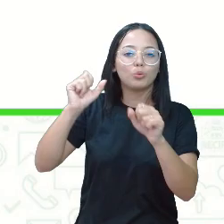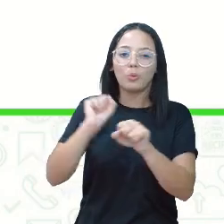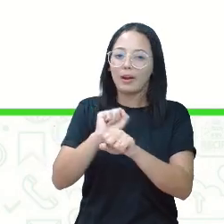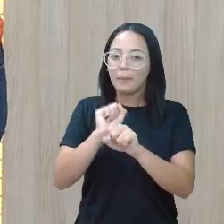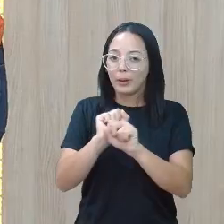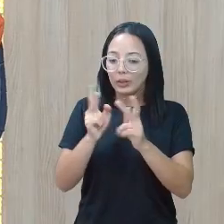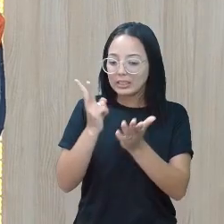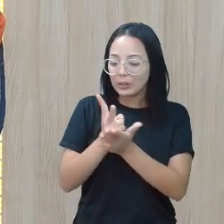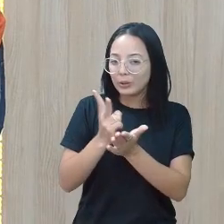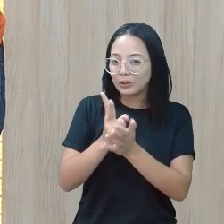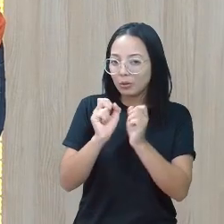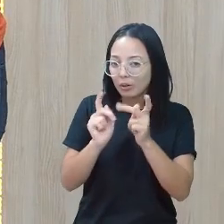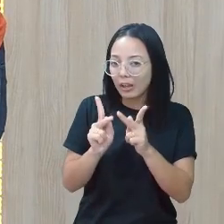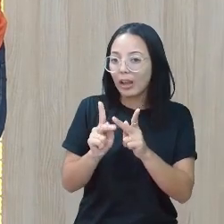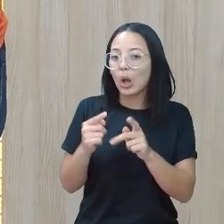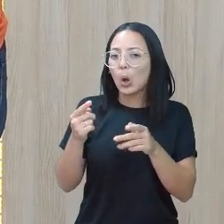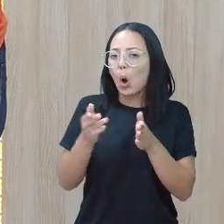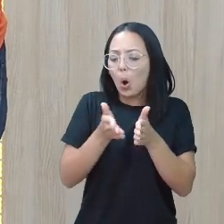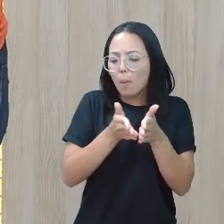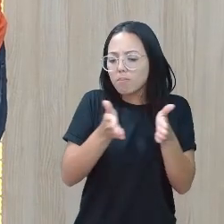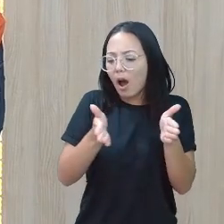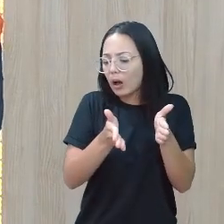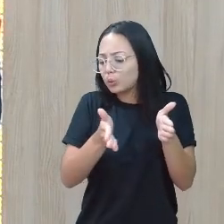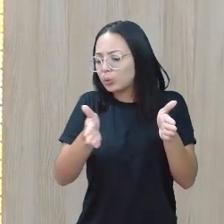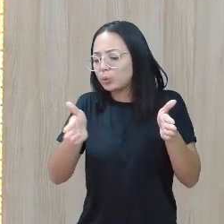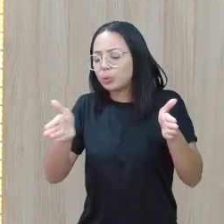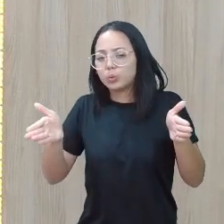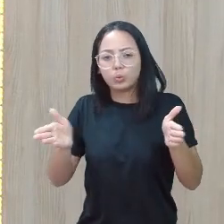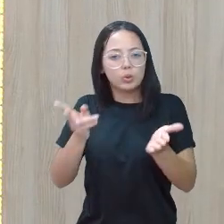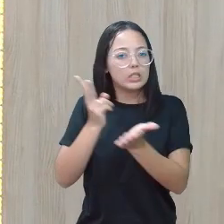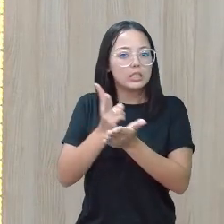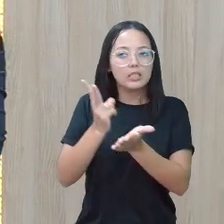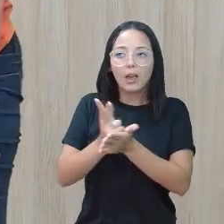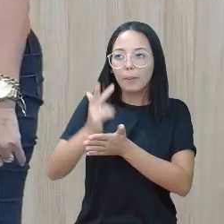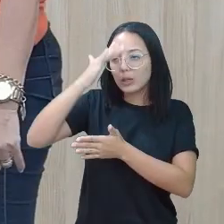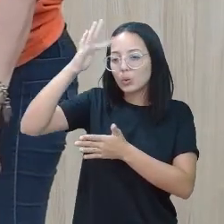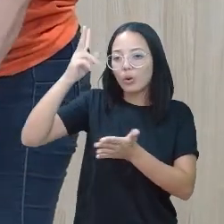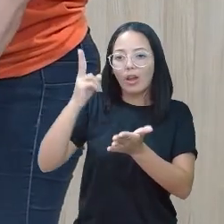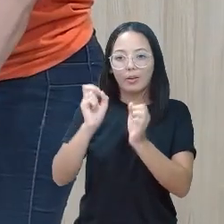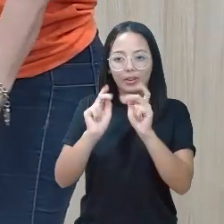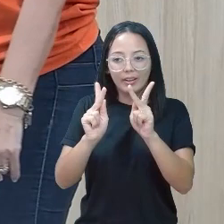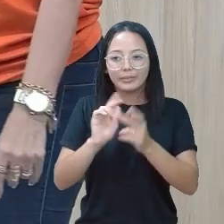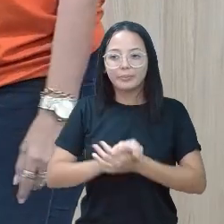Tá certo, gente? A curto, a médio ou longo prazo, mas nunca deixe de